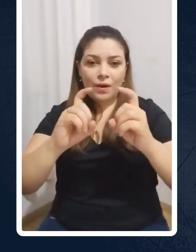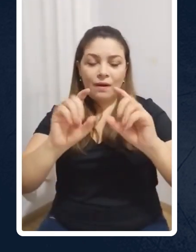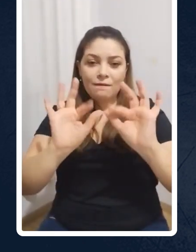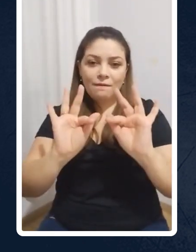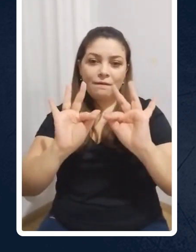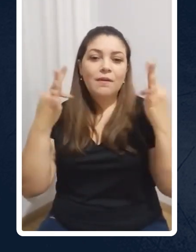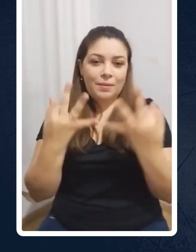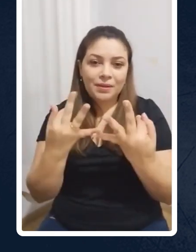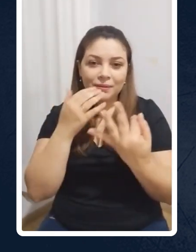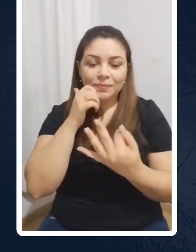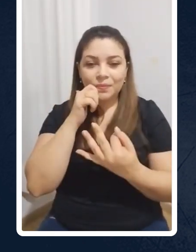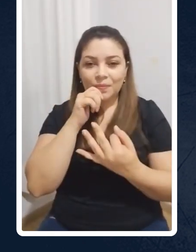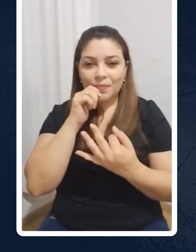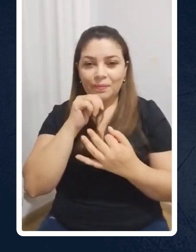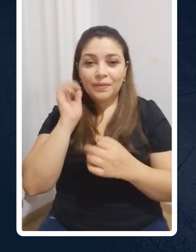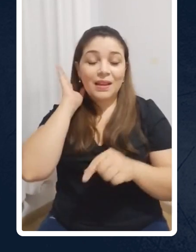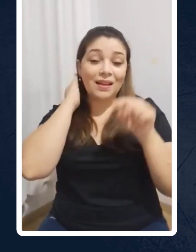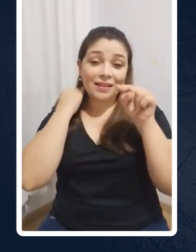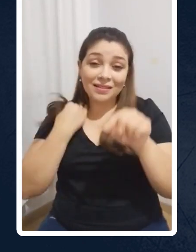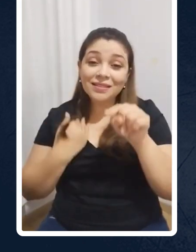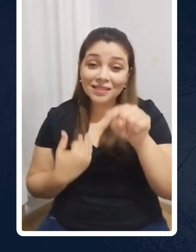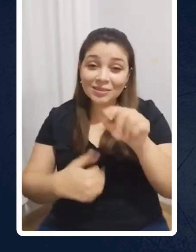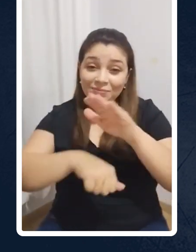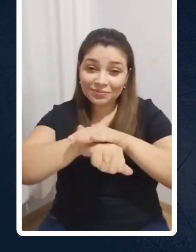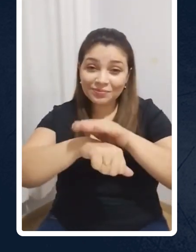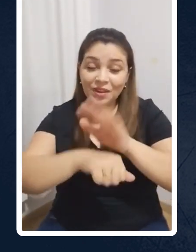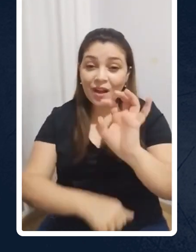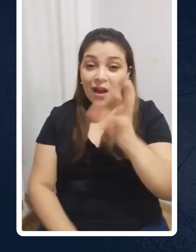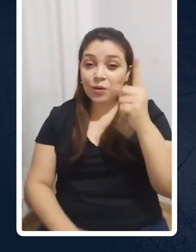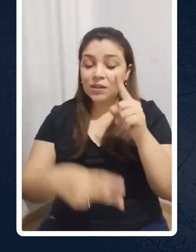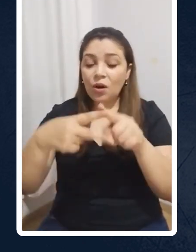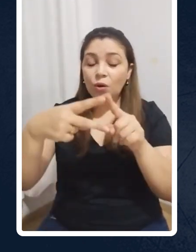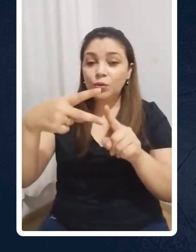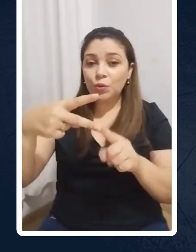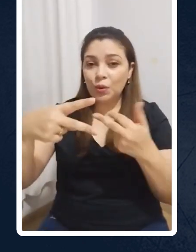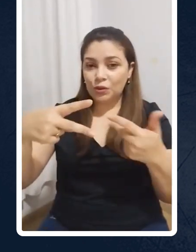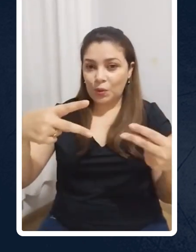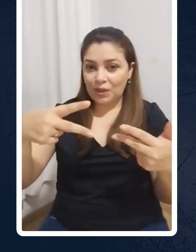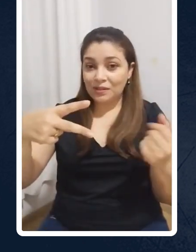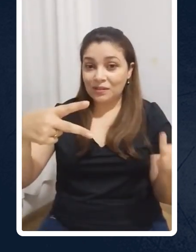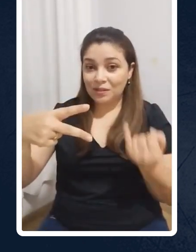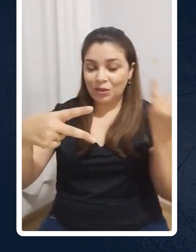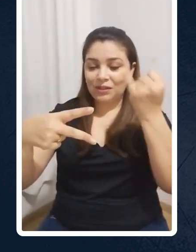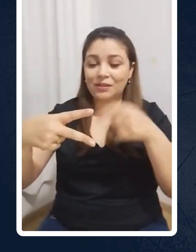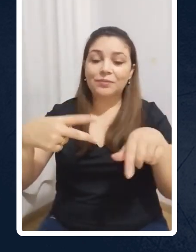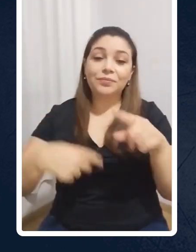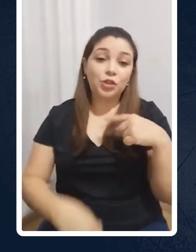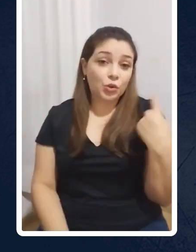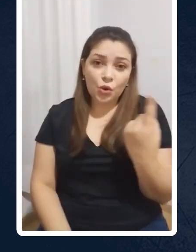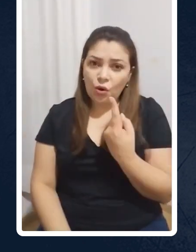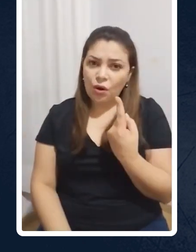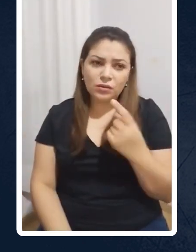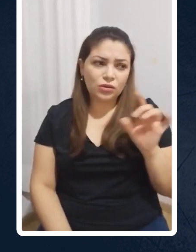Ali aconteceram 2 coisas importantes. Nós éramos o único casal estrangeiro, todos os casais eram lá, todas as famílias eram